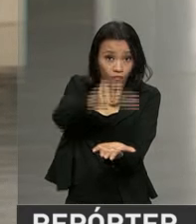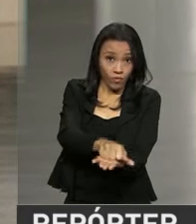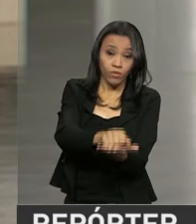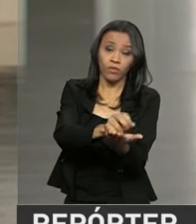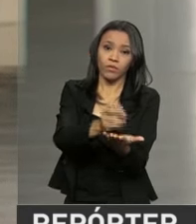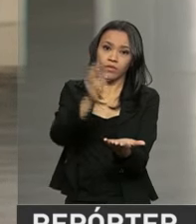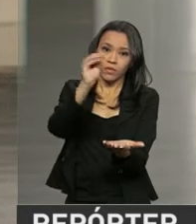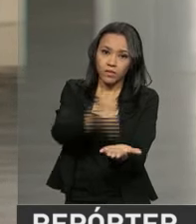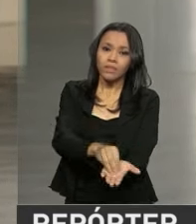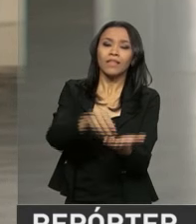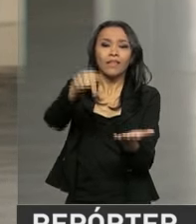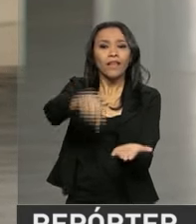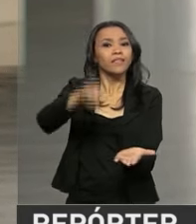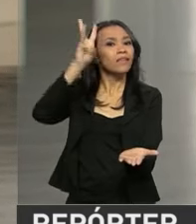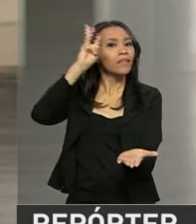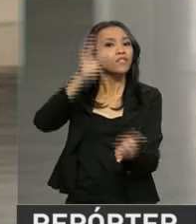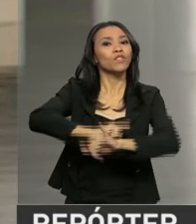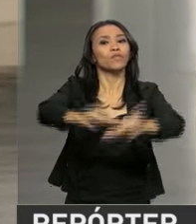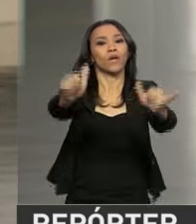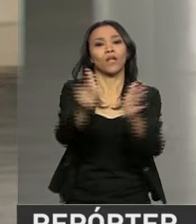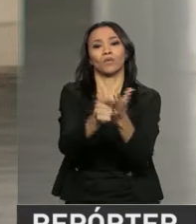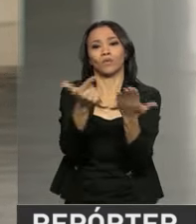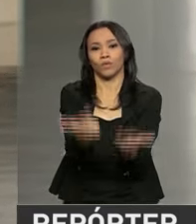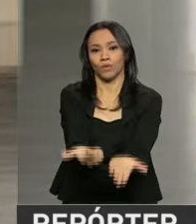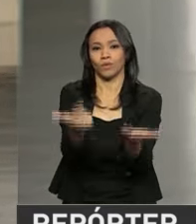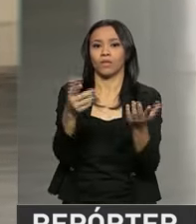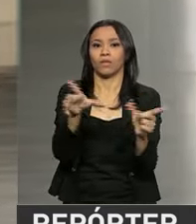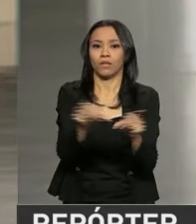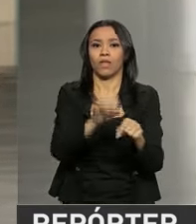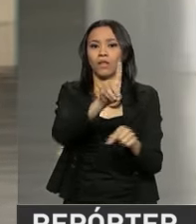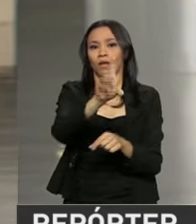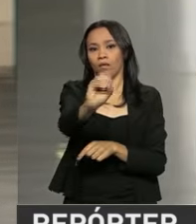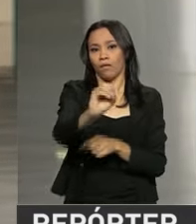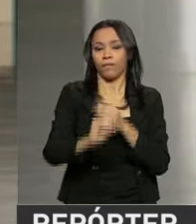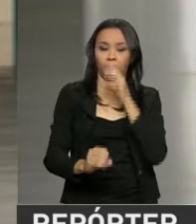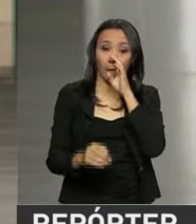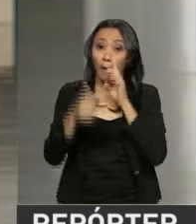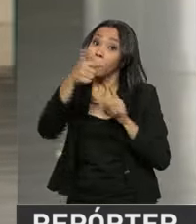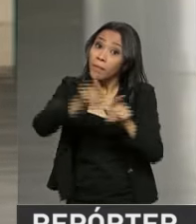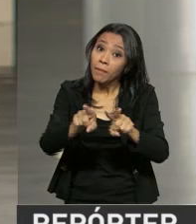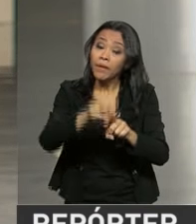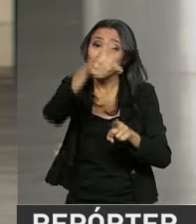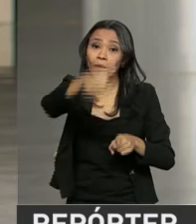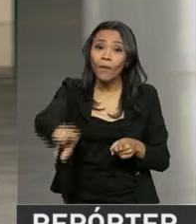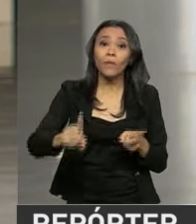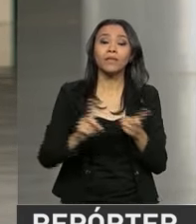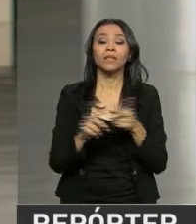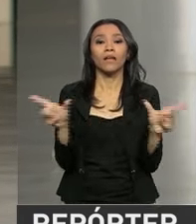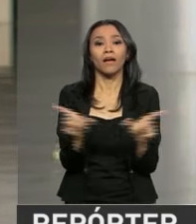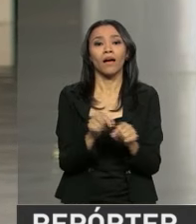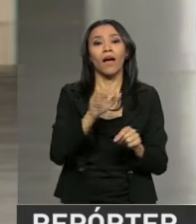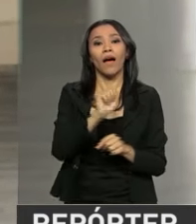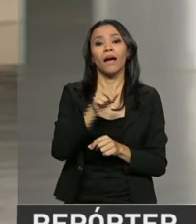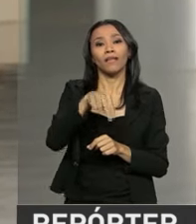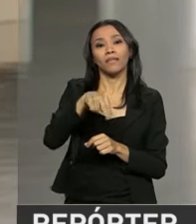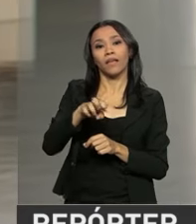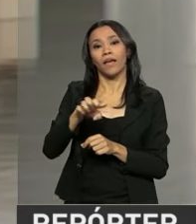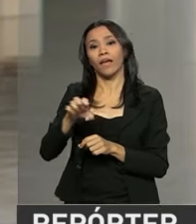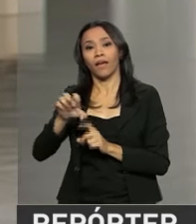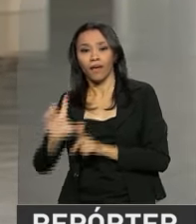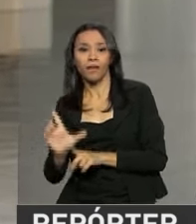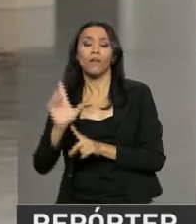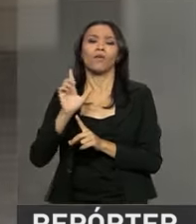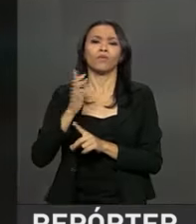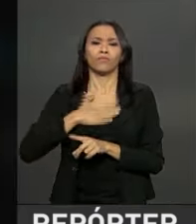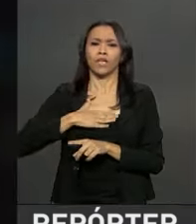Oficial da União desta terça-feira. E olha, Jaime, uma última informação: a ANEEL, a Agência Nacional de Energia Elétrica, anunciou agora há